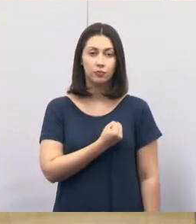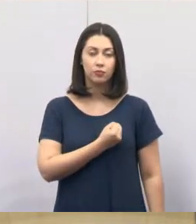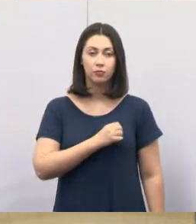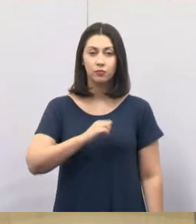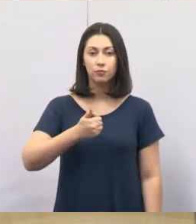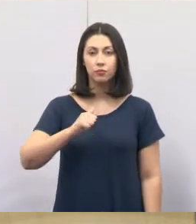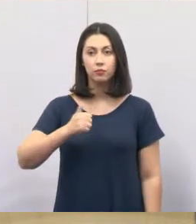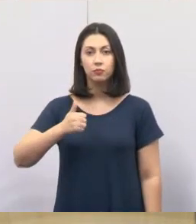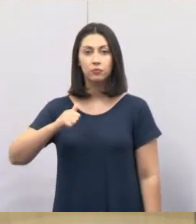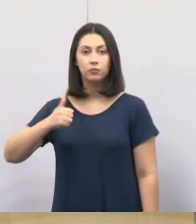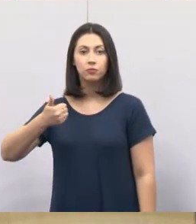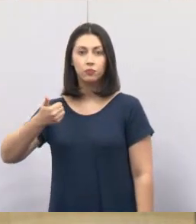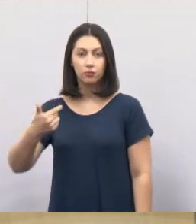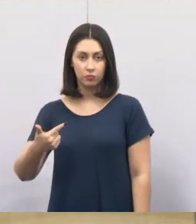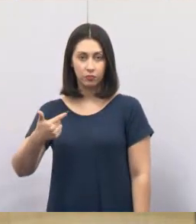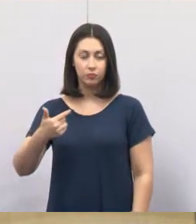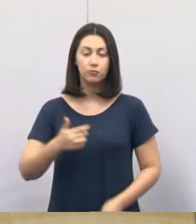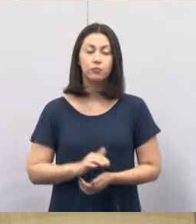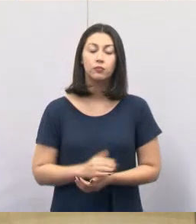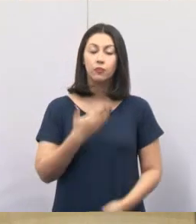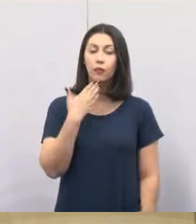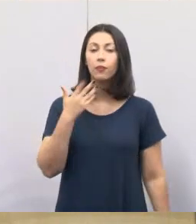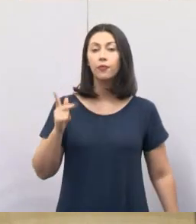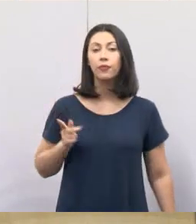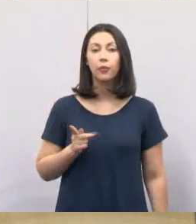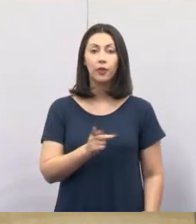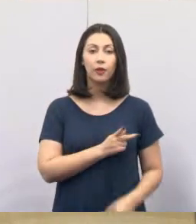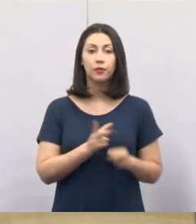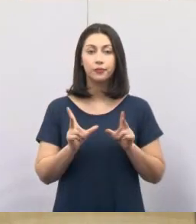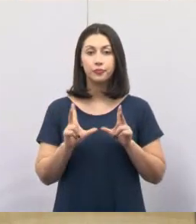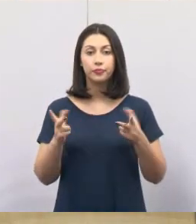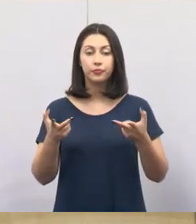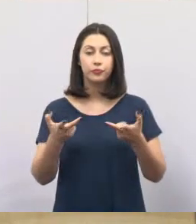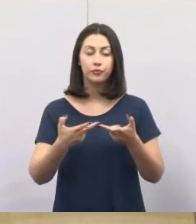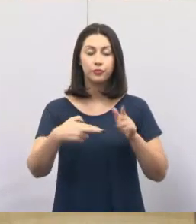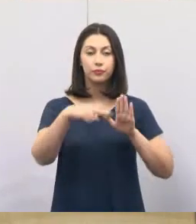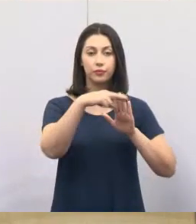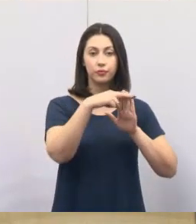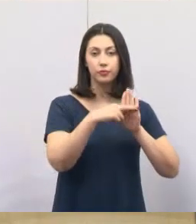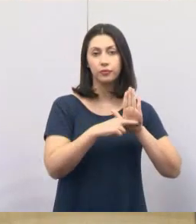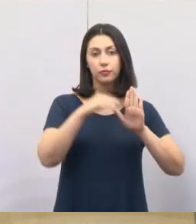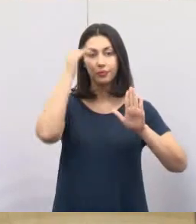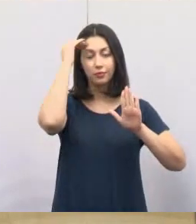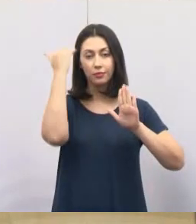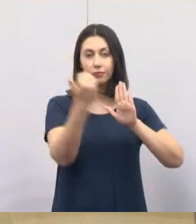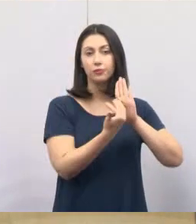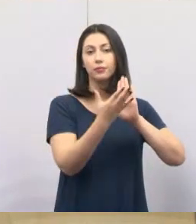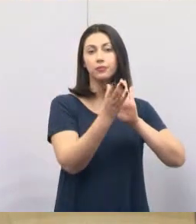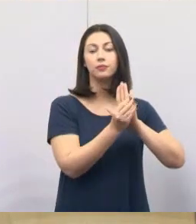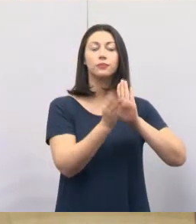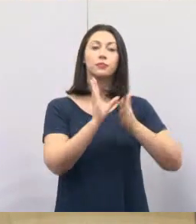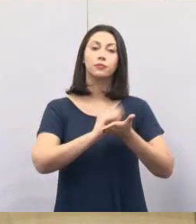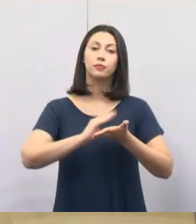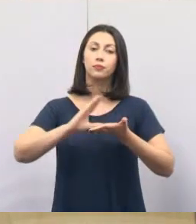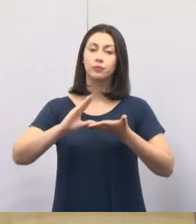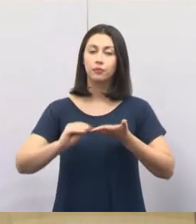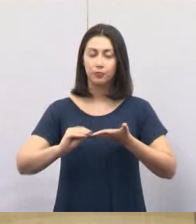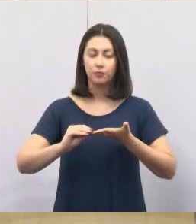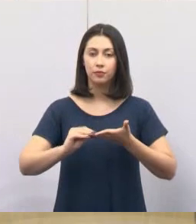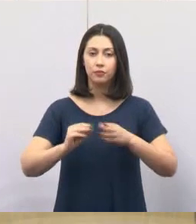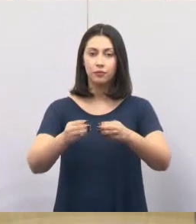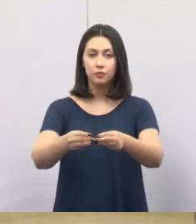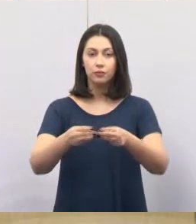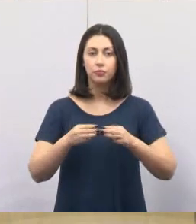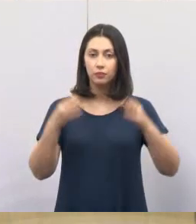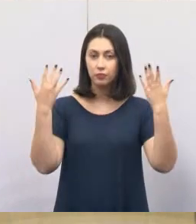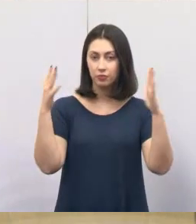Moção 1112/2022. Requeremos, excelentíssimo senhor presidente dessa casa, cumprida as ações regimentais, conste na ata trabalho dessa sessão, registro de